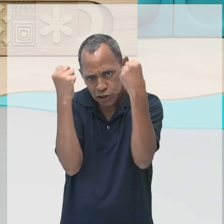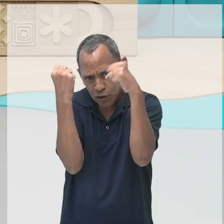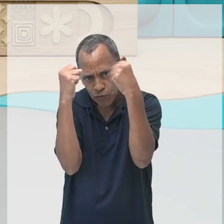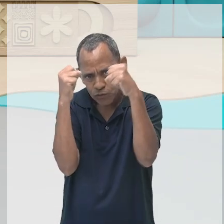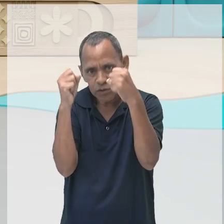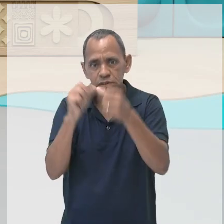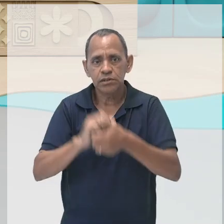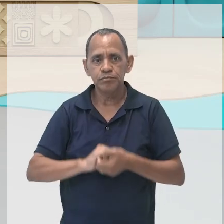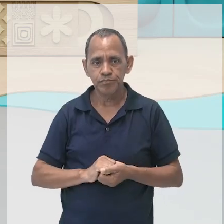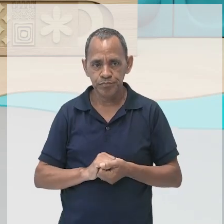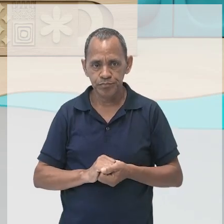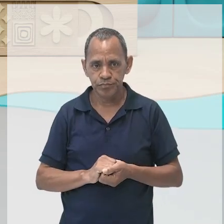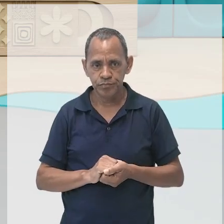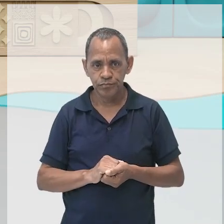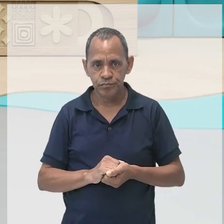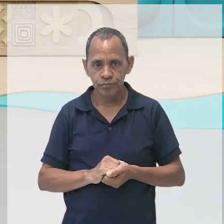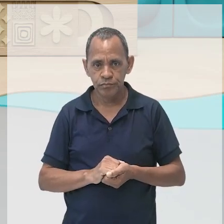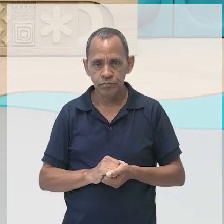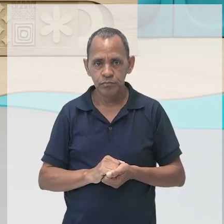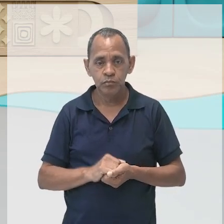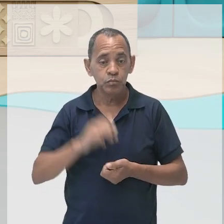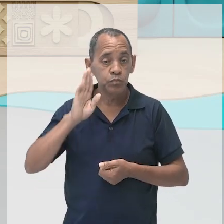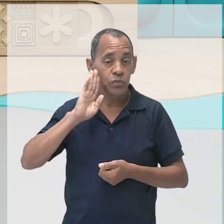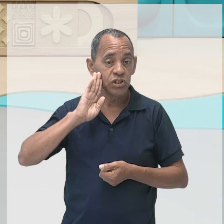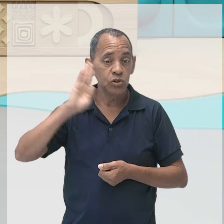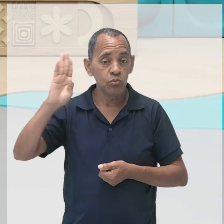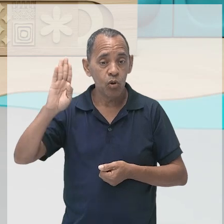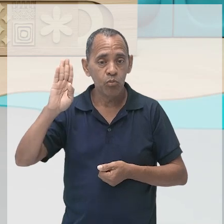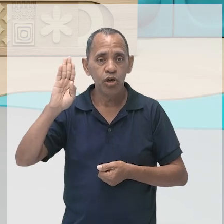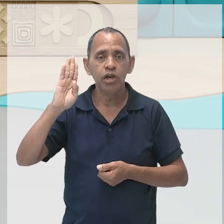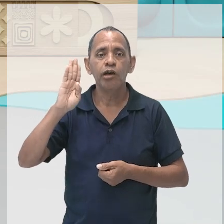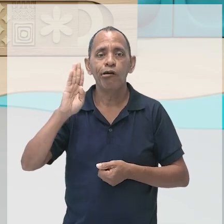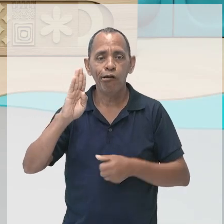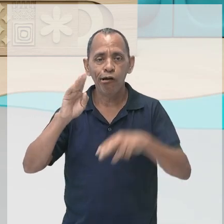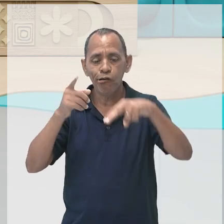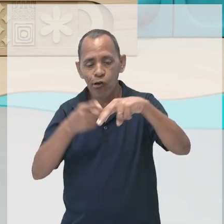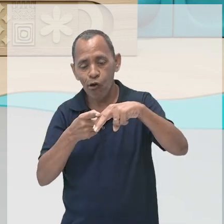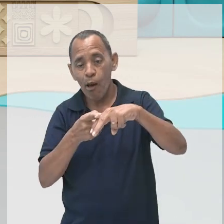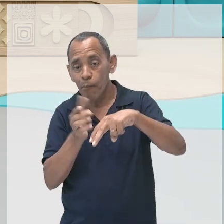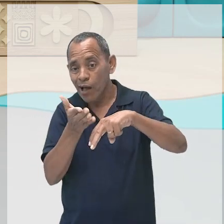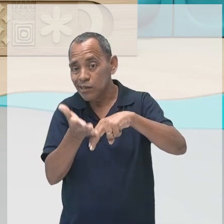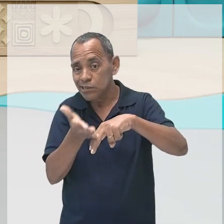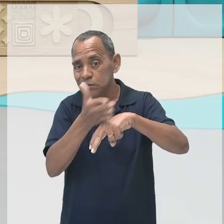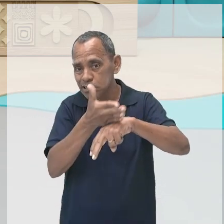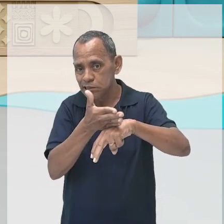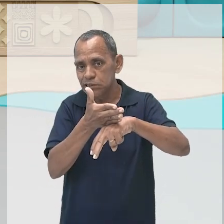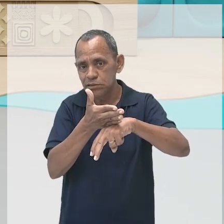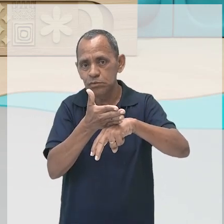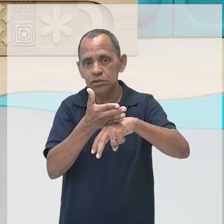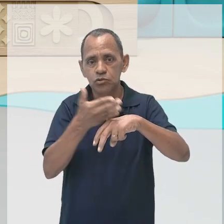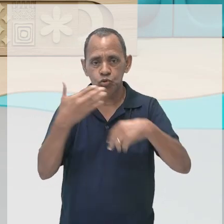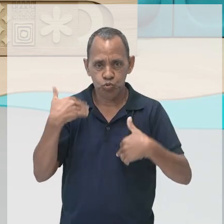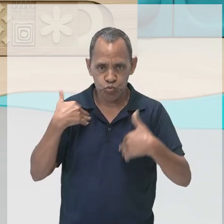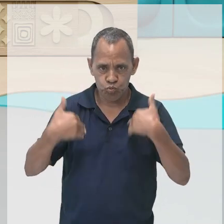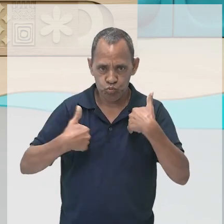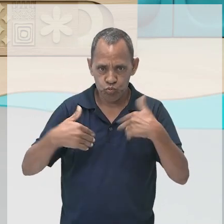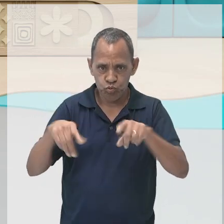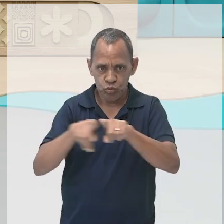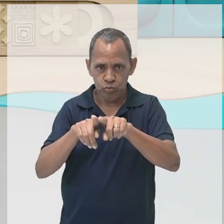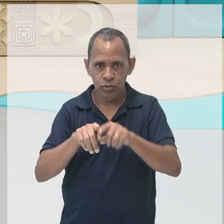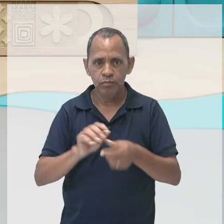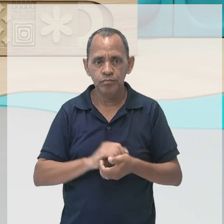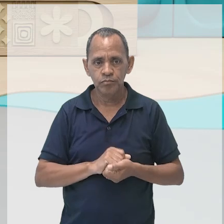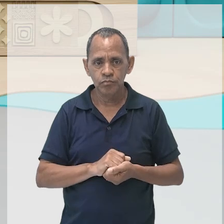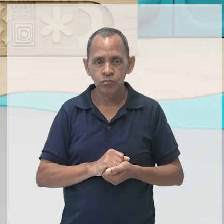nesses tipos de exercícios, né? Trabalhar principalmente a parte superior do corpo. Agora, vendo aqui um outro tipo de